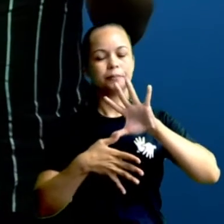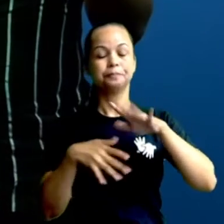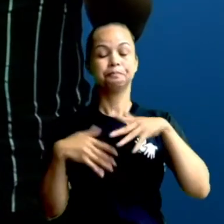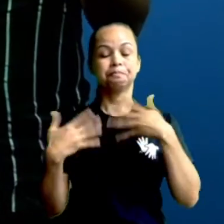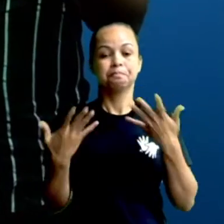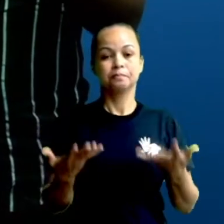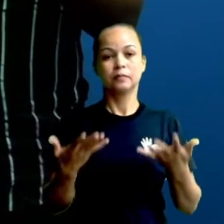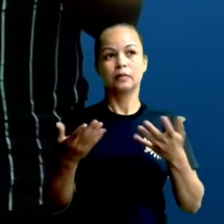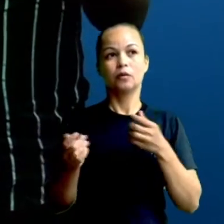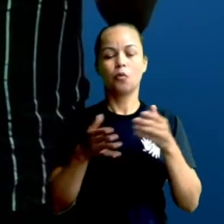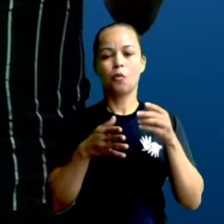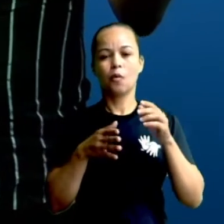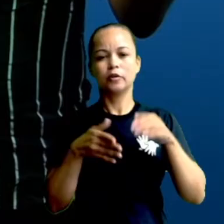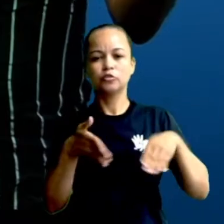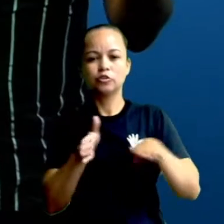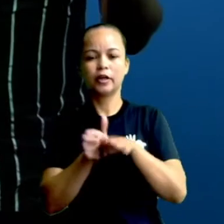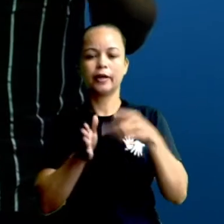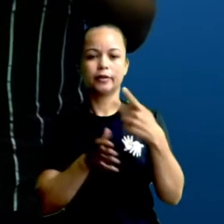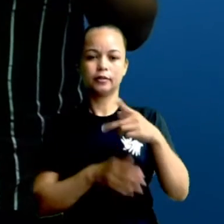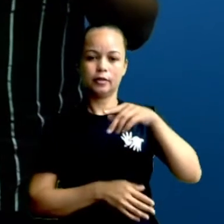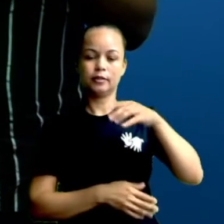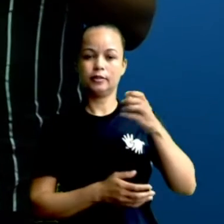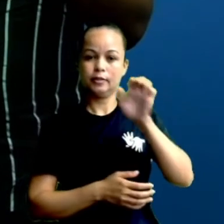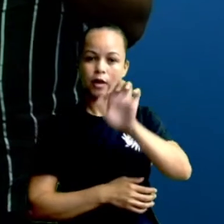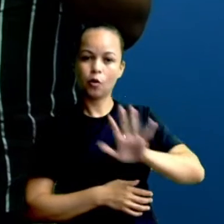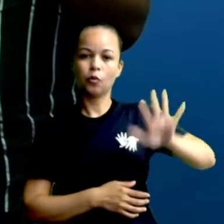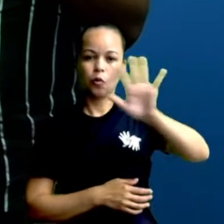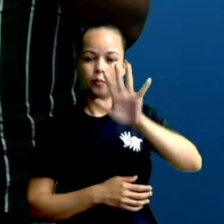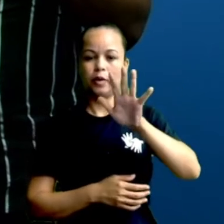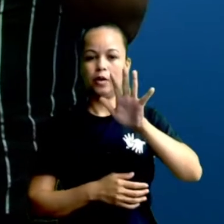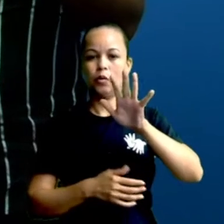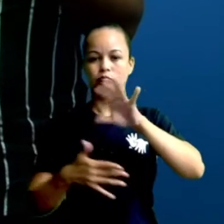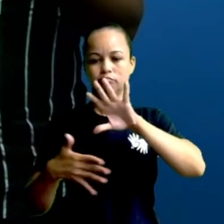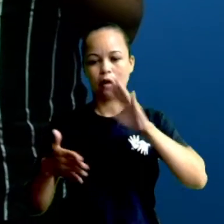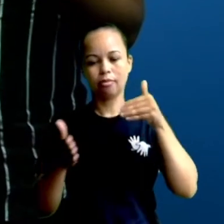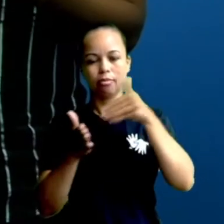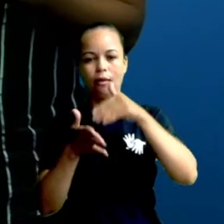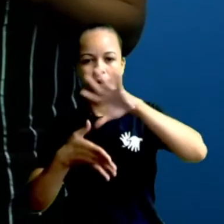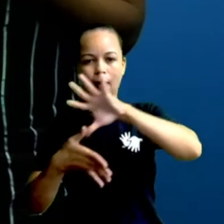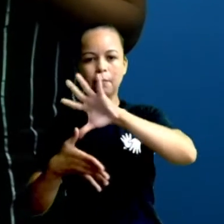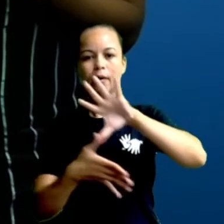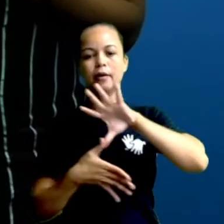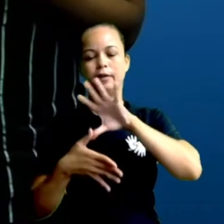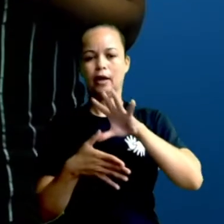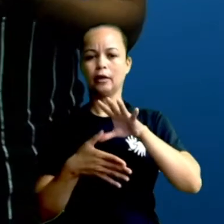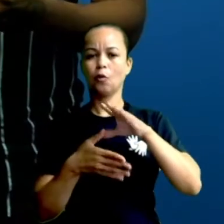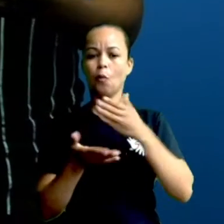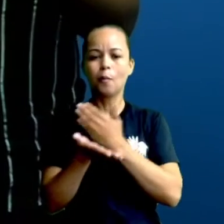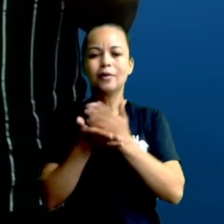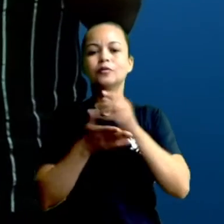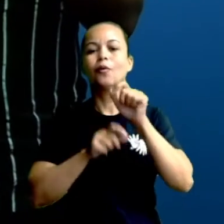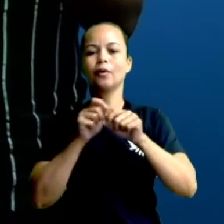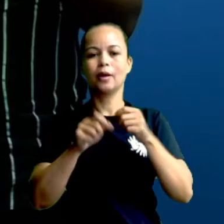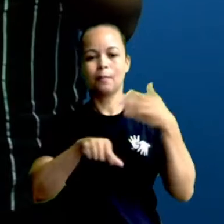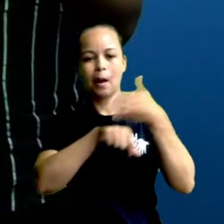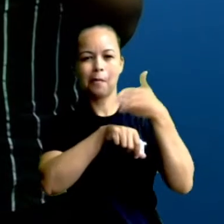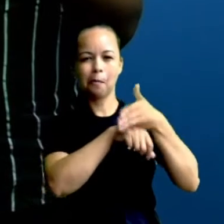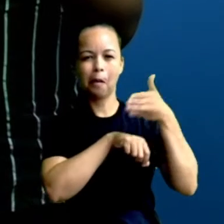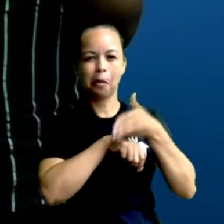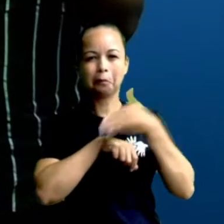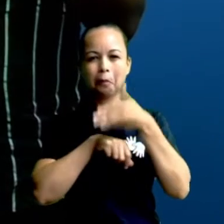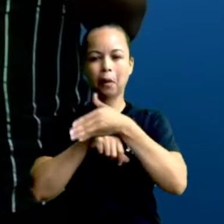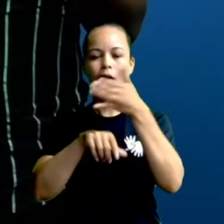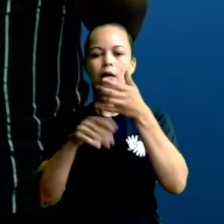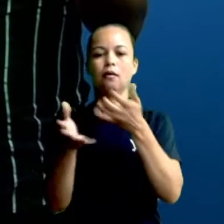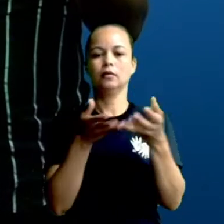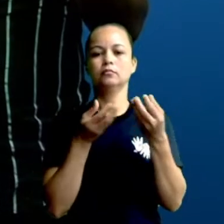com a chegada desses europeus na América, começou a acontecer o processo de invasão. E a gente viu também um pouquinho